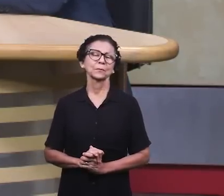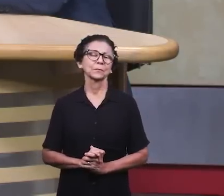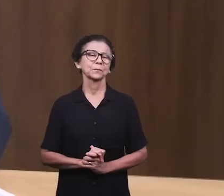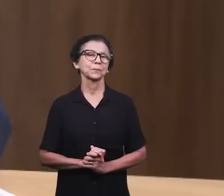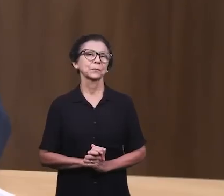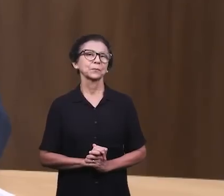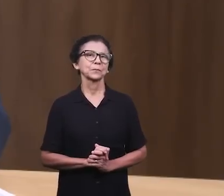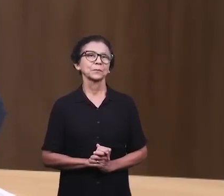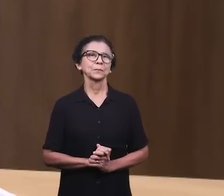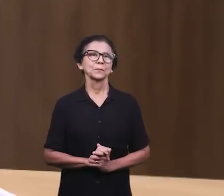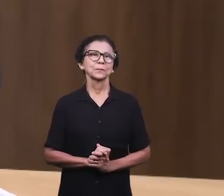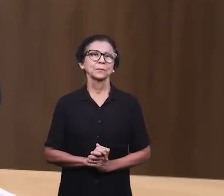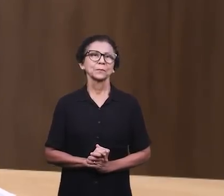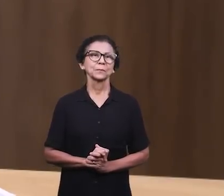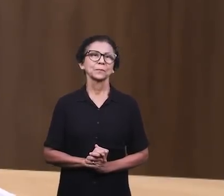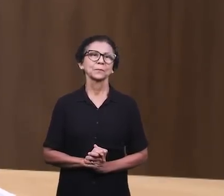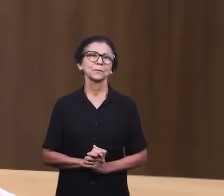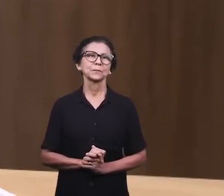surpreende, pelo seguinte,